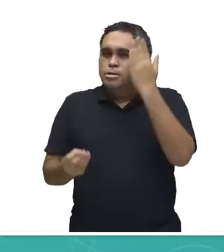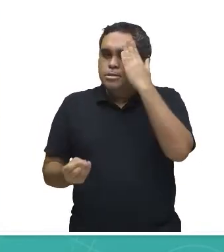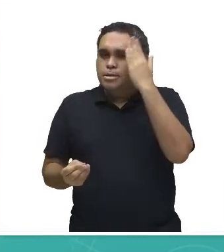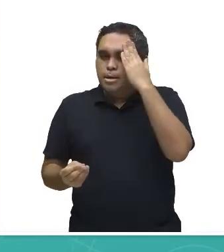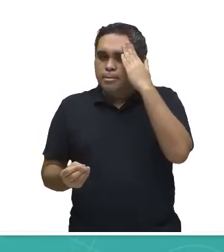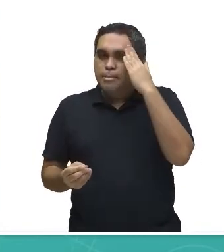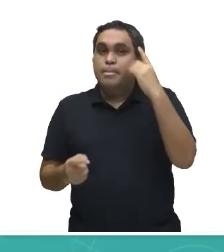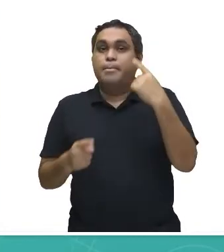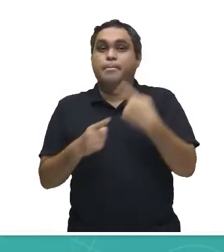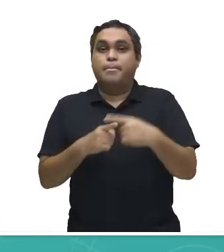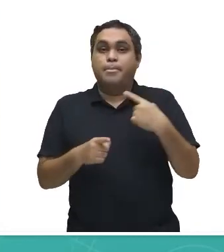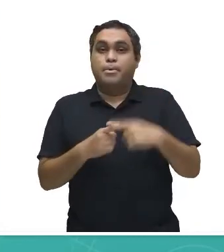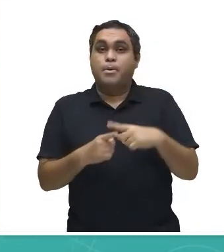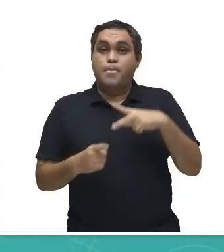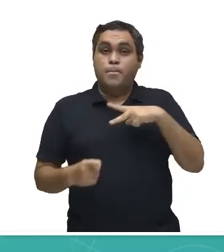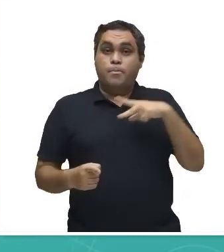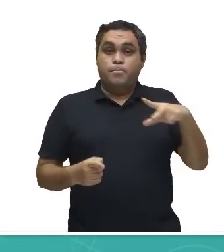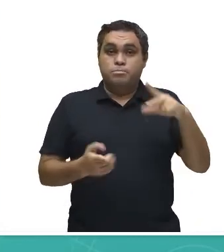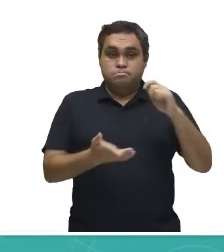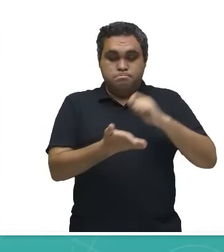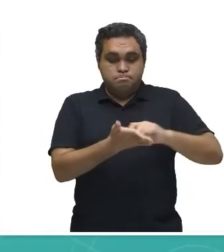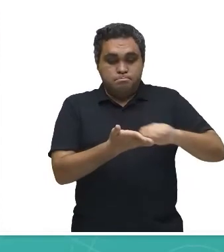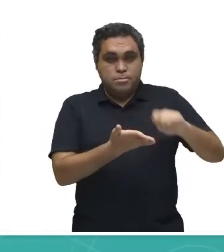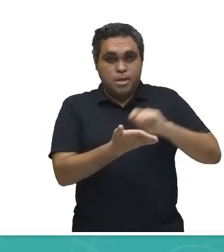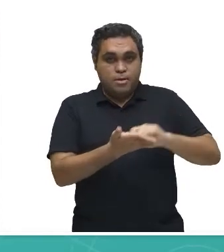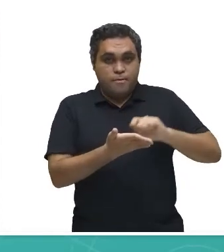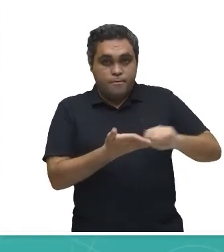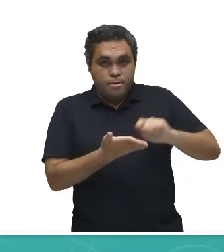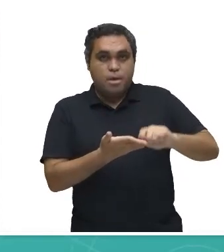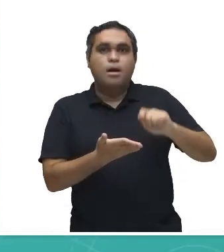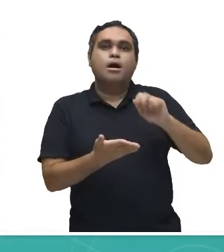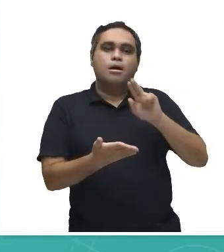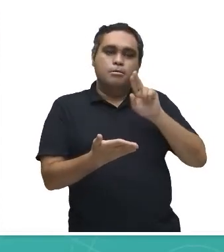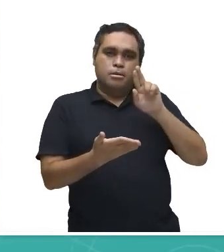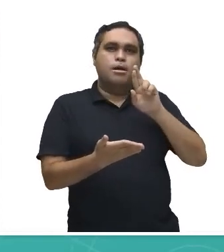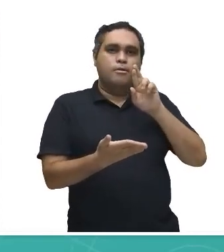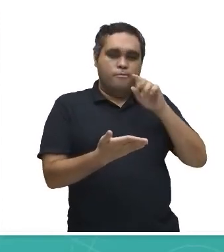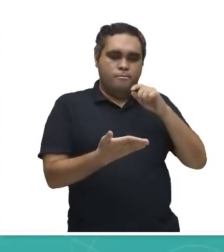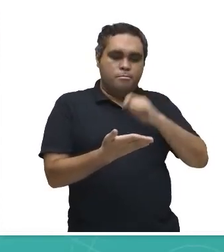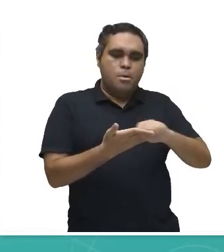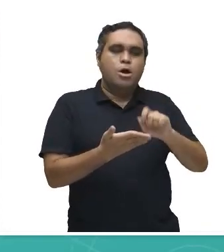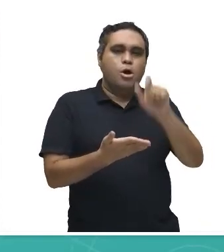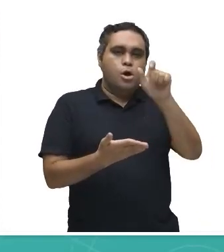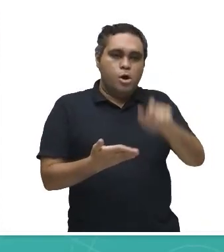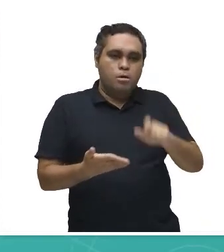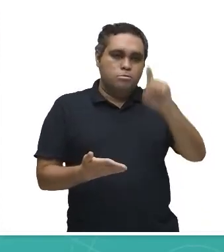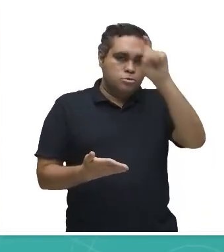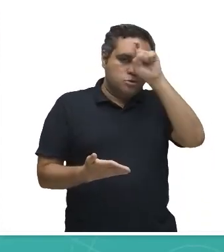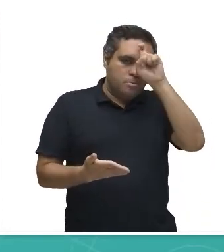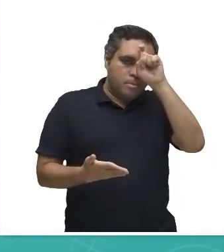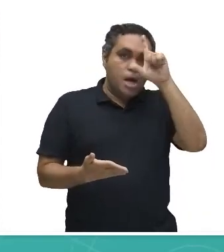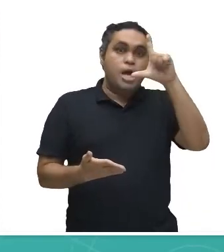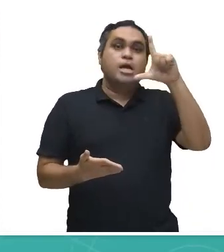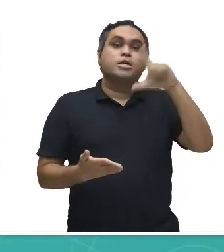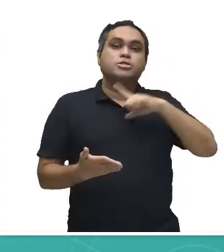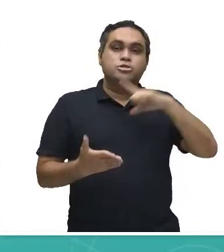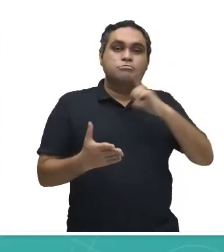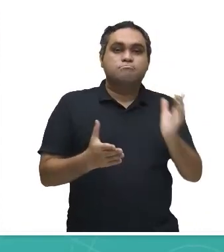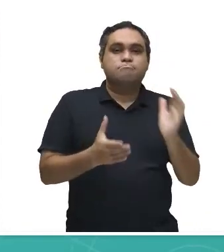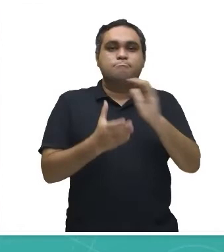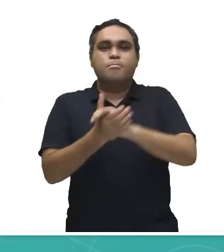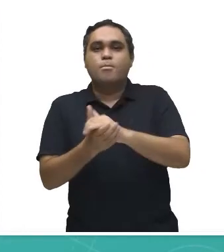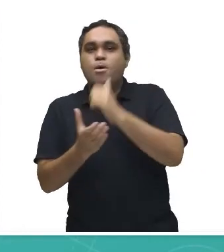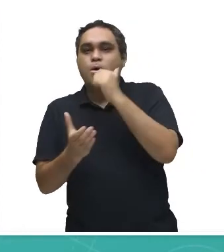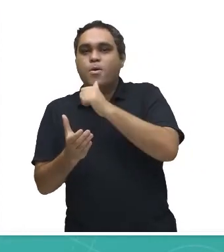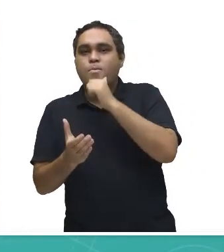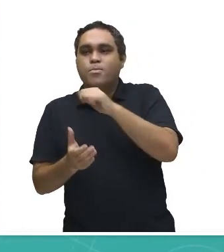a Zumbi e ele cita a sua esposa e seus 3 filhos, tá bom? Temos ali também, ó, a Yasmin.